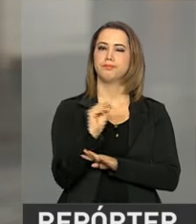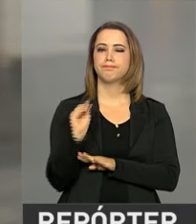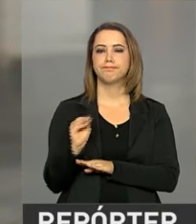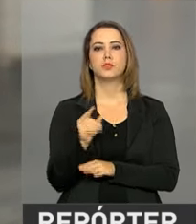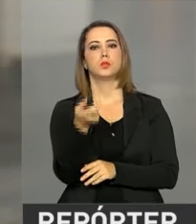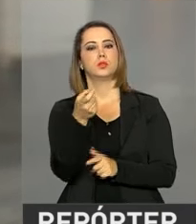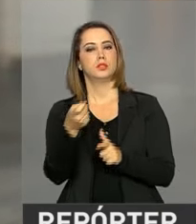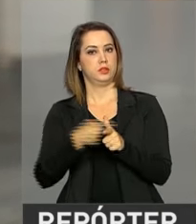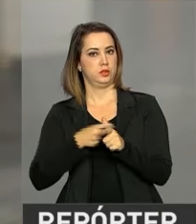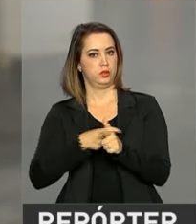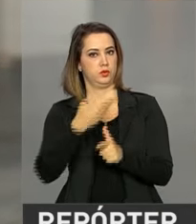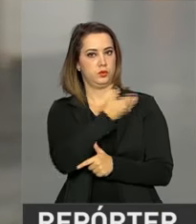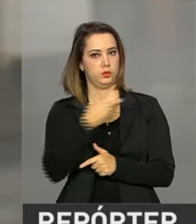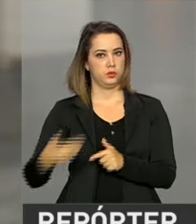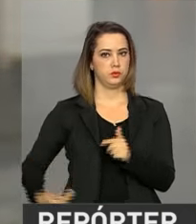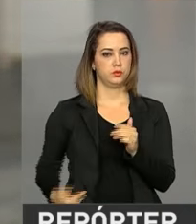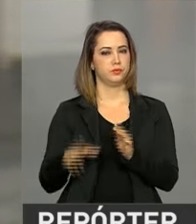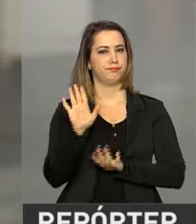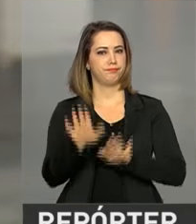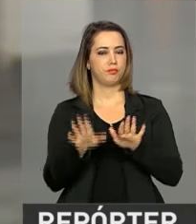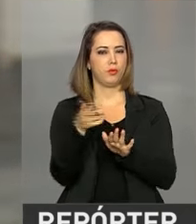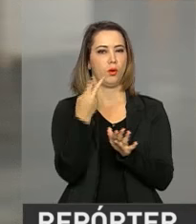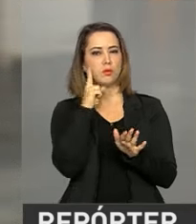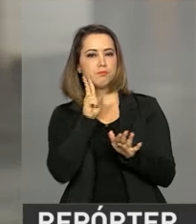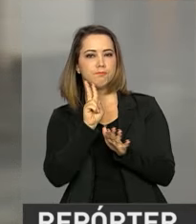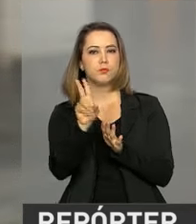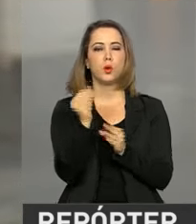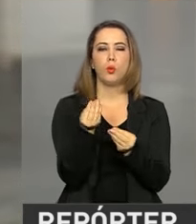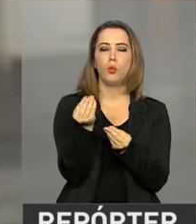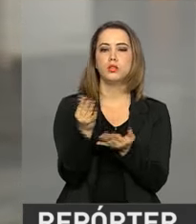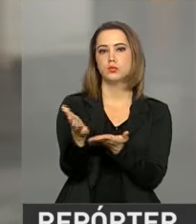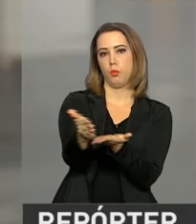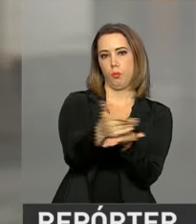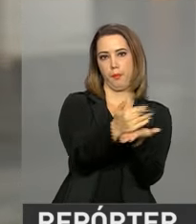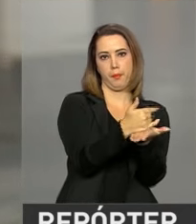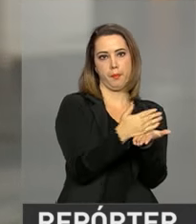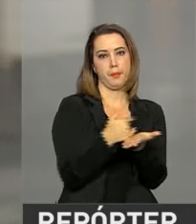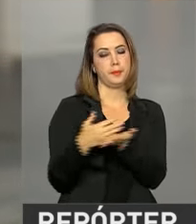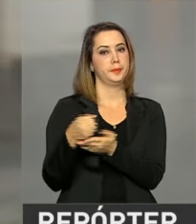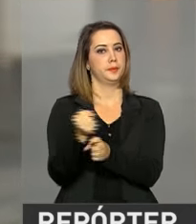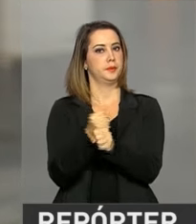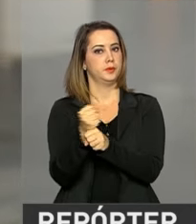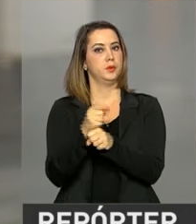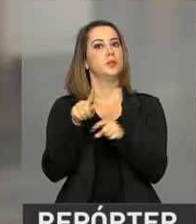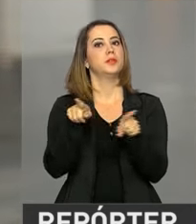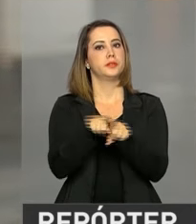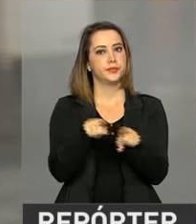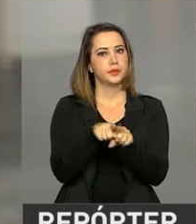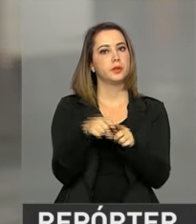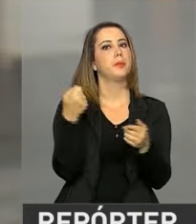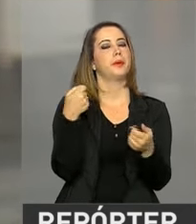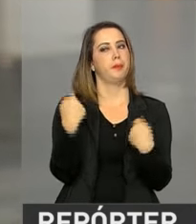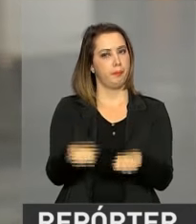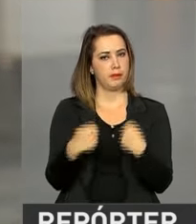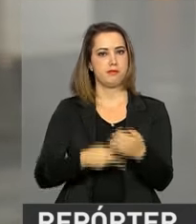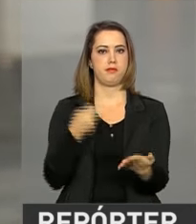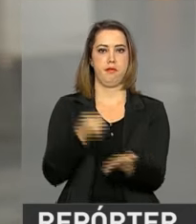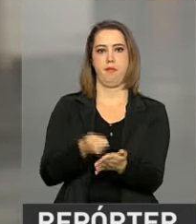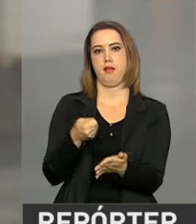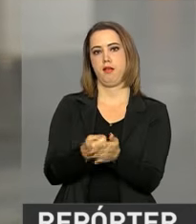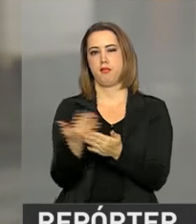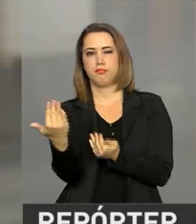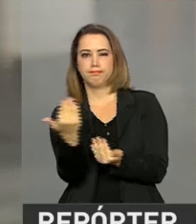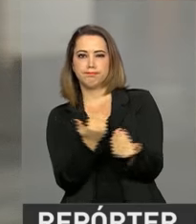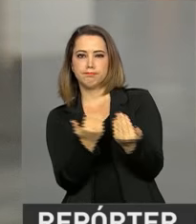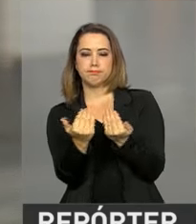calculada pela diferença entre a previsão de arrecadação de tributos pelo governo durante o ano e o que o governo prevê pagar durante o ano. Ou